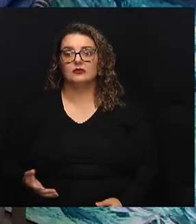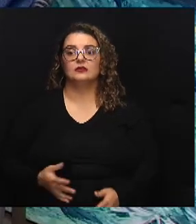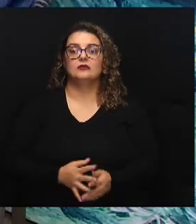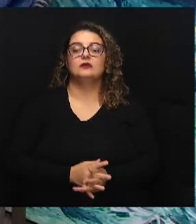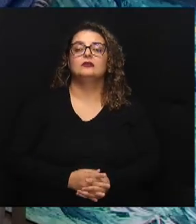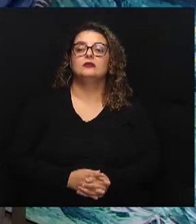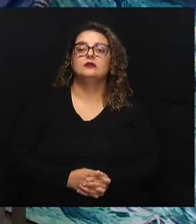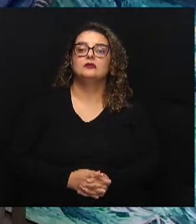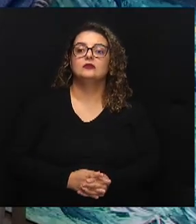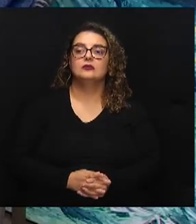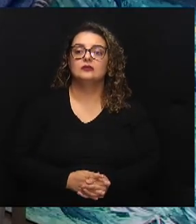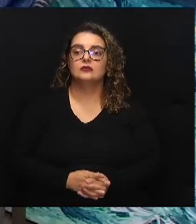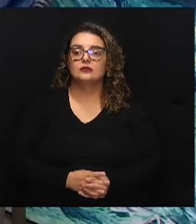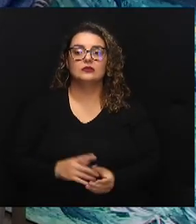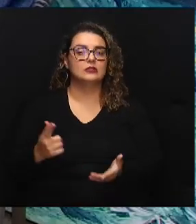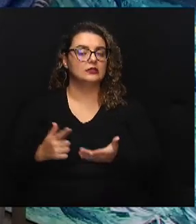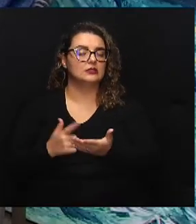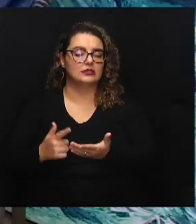né?